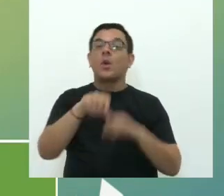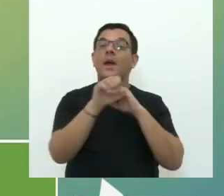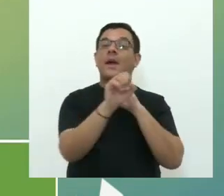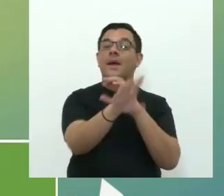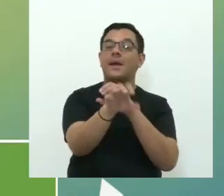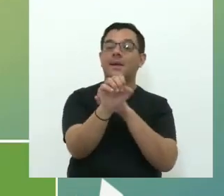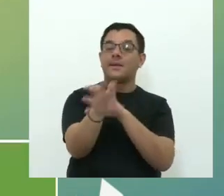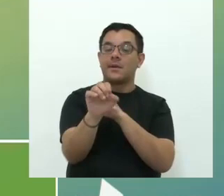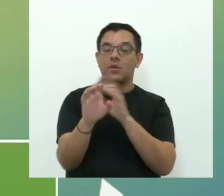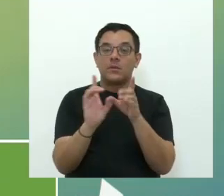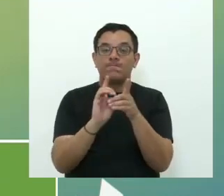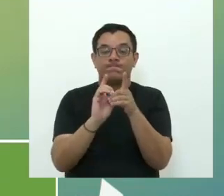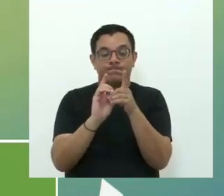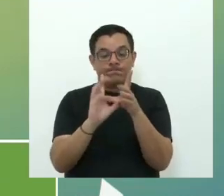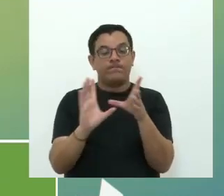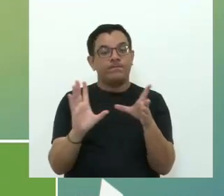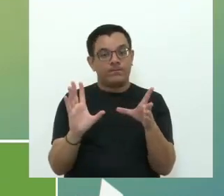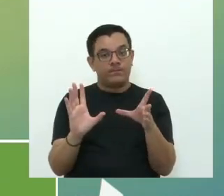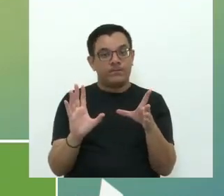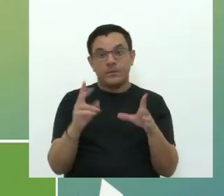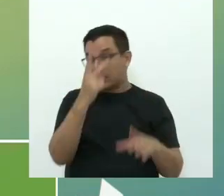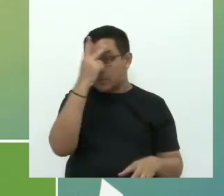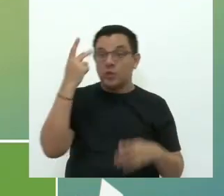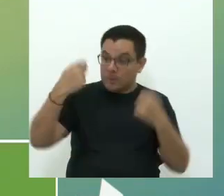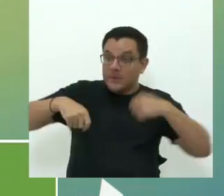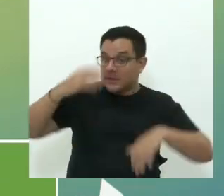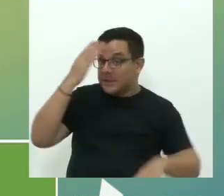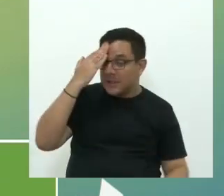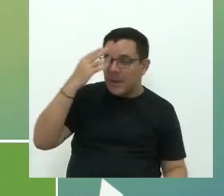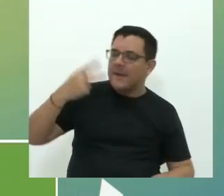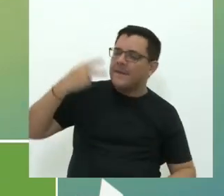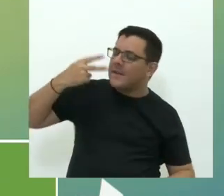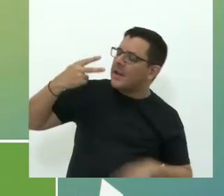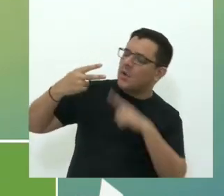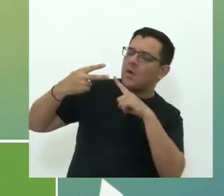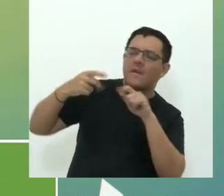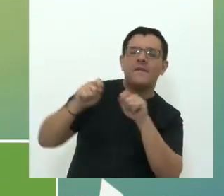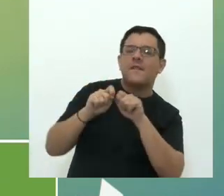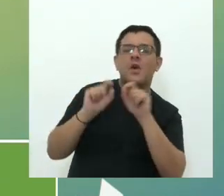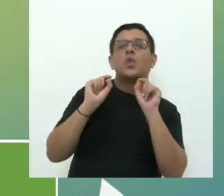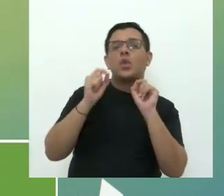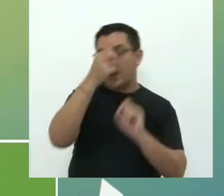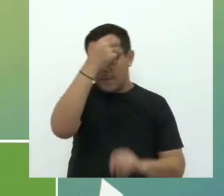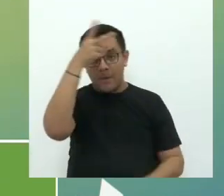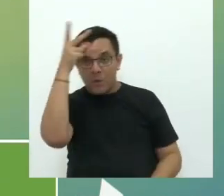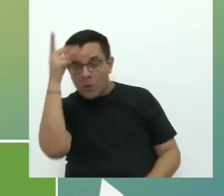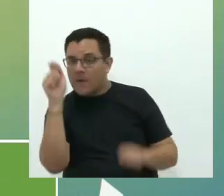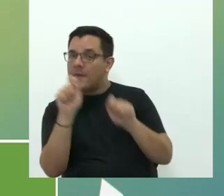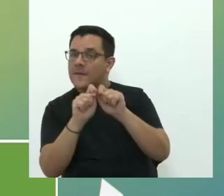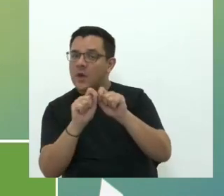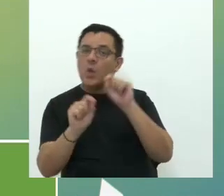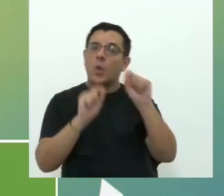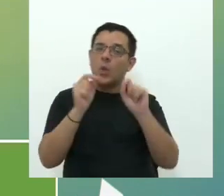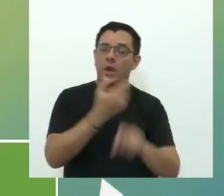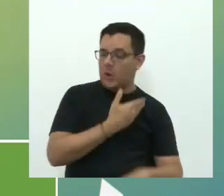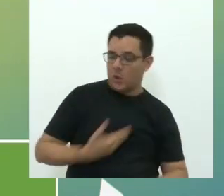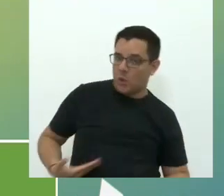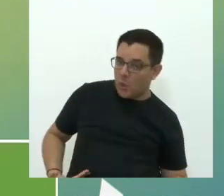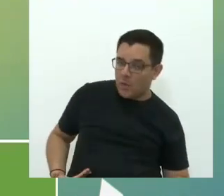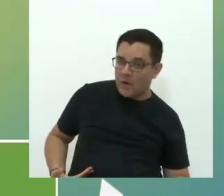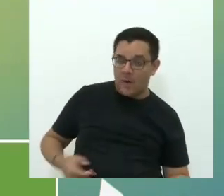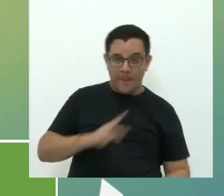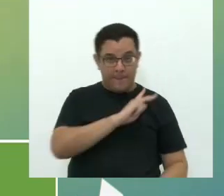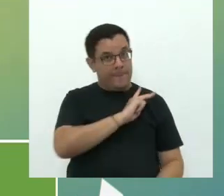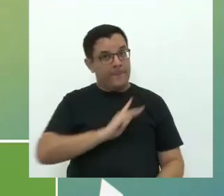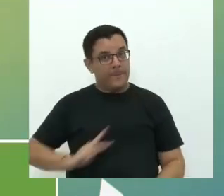democrática as pessoas precisam saber o que um vereador faz precisam saber o que uma Prefeitura faz precisam saber o que os governos